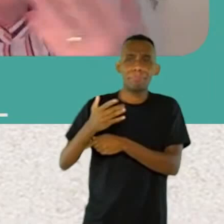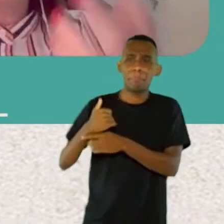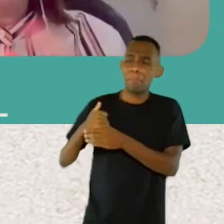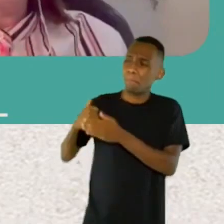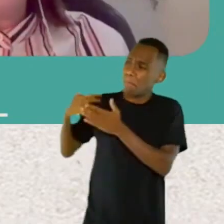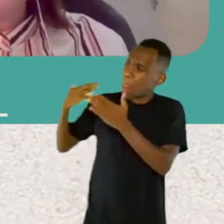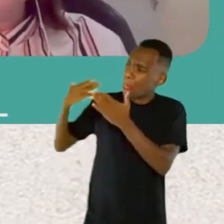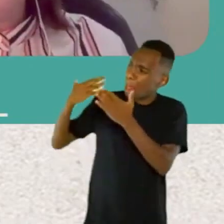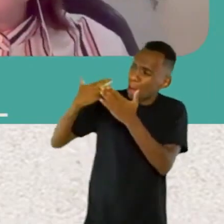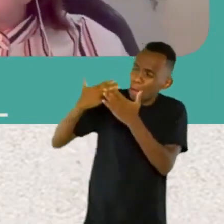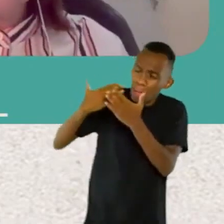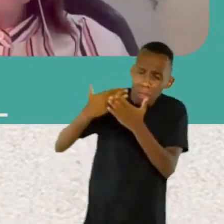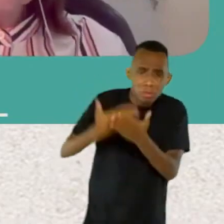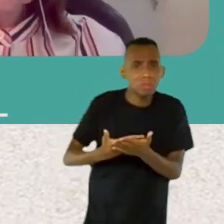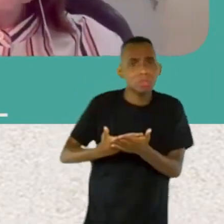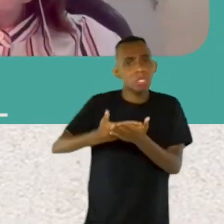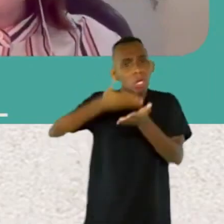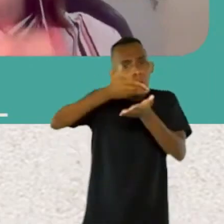formação, né?